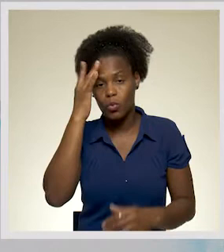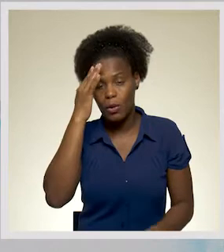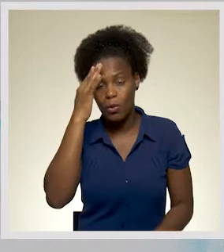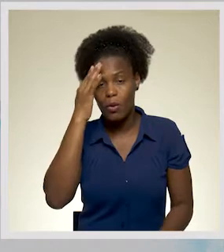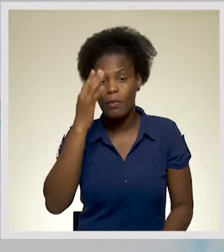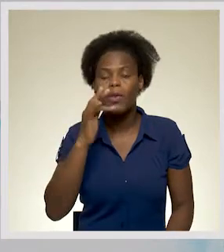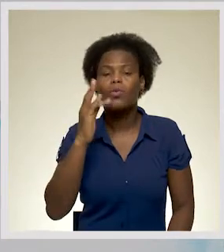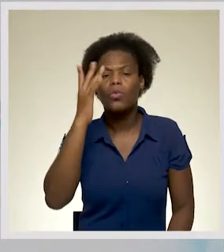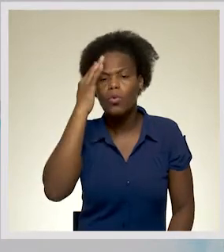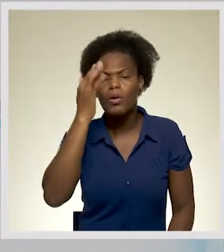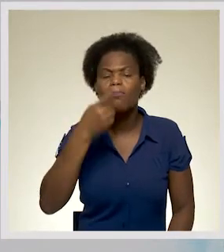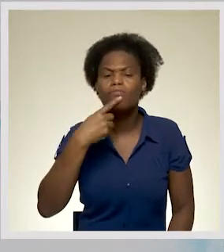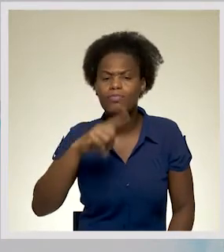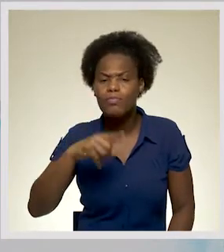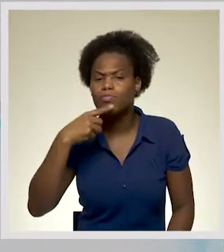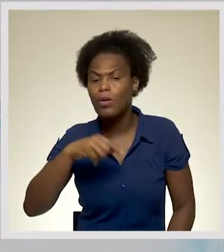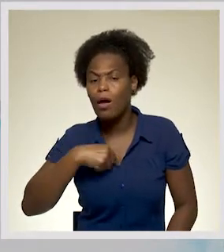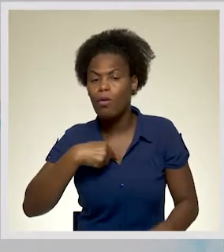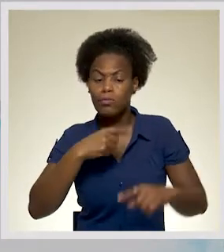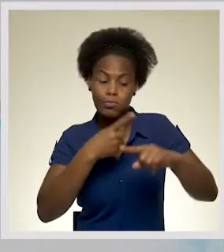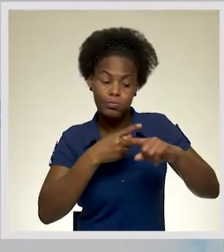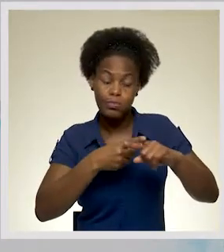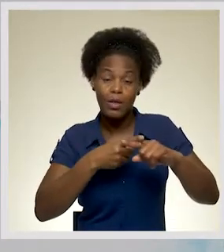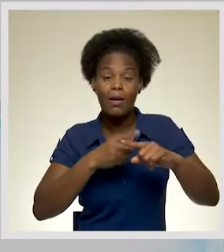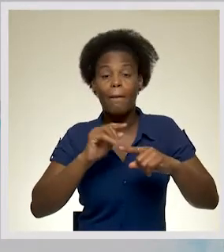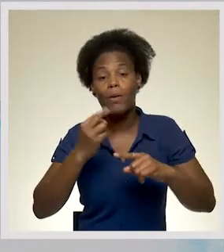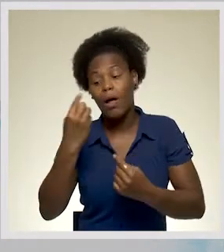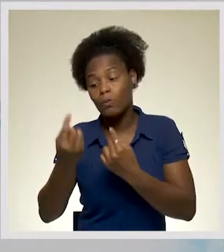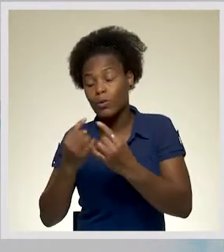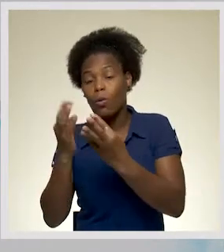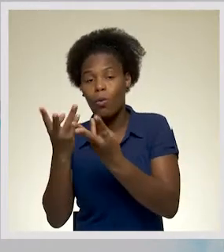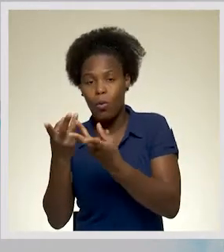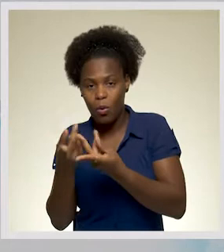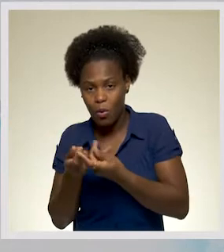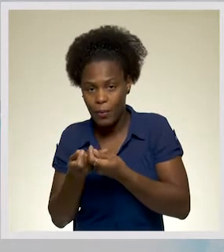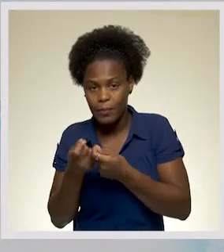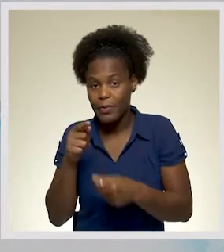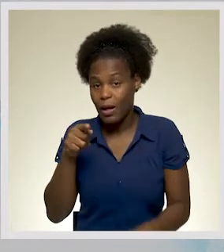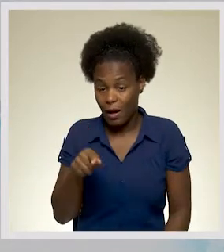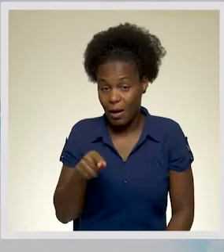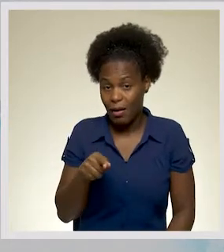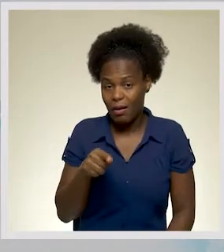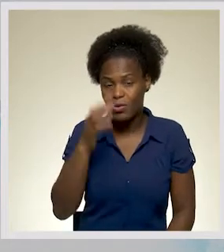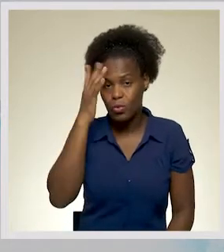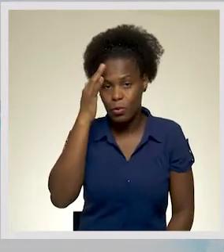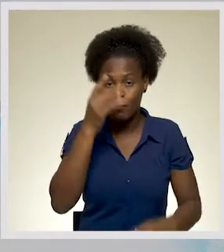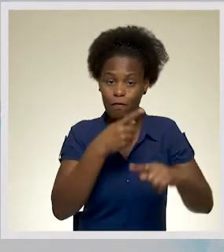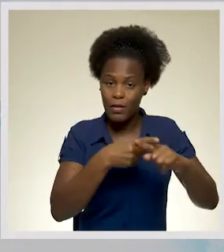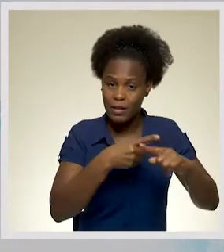eu multiplico por uma determinada quantidade. Então, aqui, o número de vezes, uma vez,